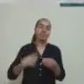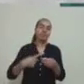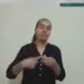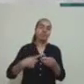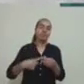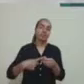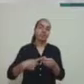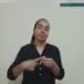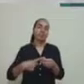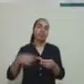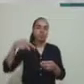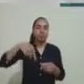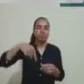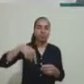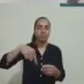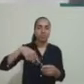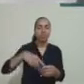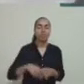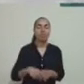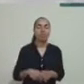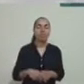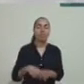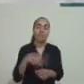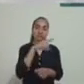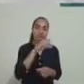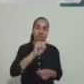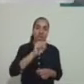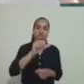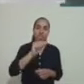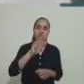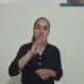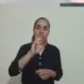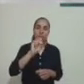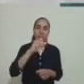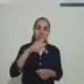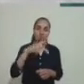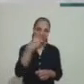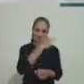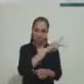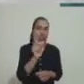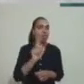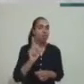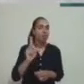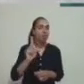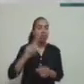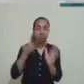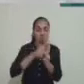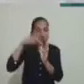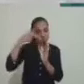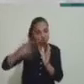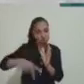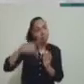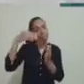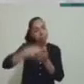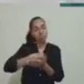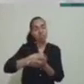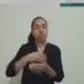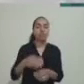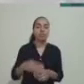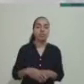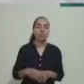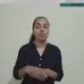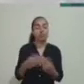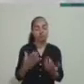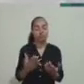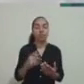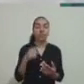município. Inclusive, existe uma discussão, se por um acaso, a gente tem certeza que vai conseguir